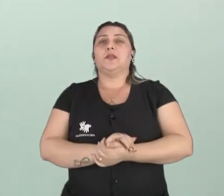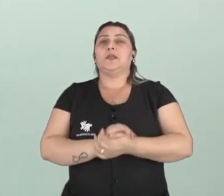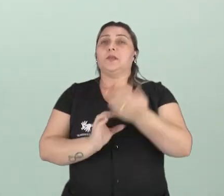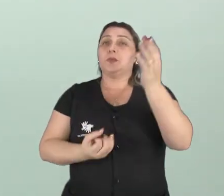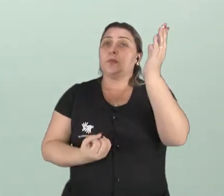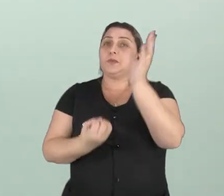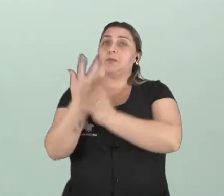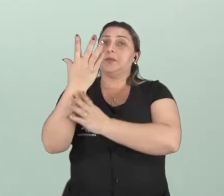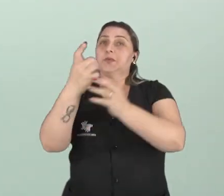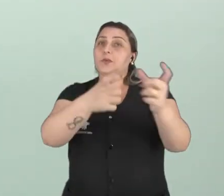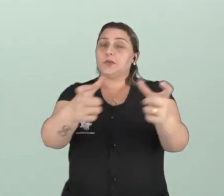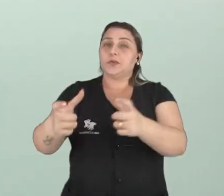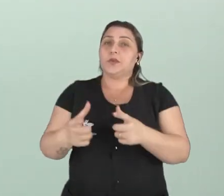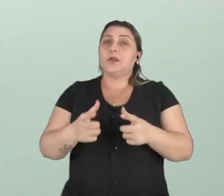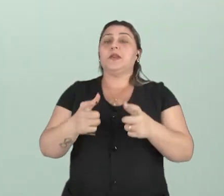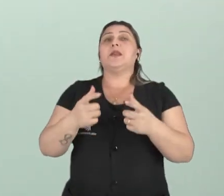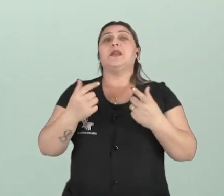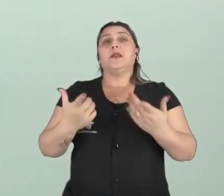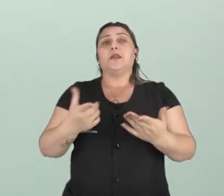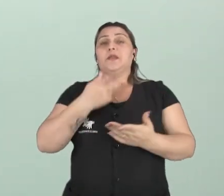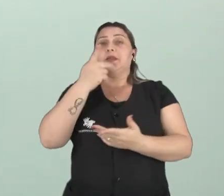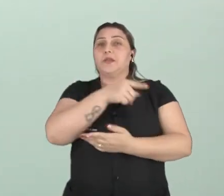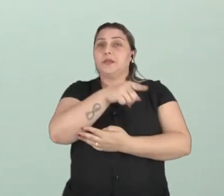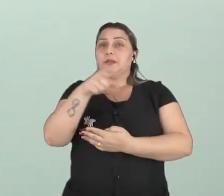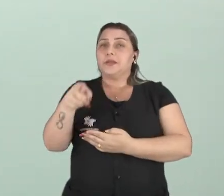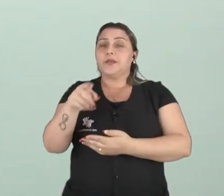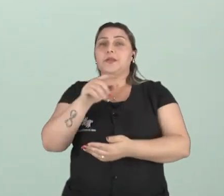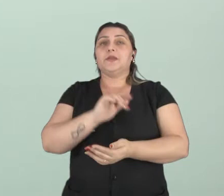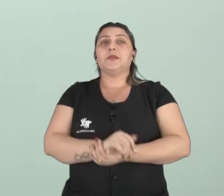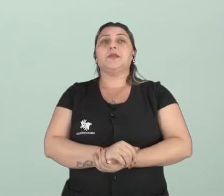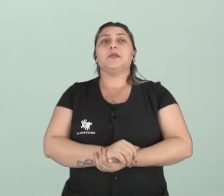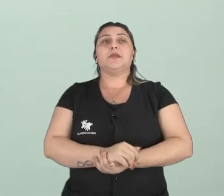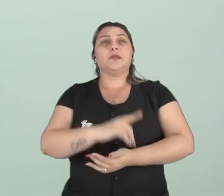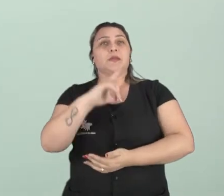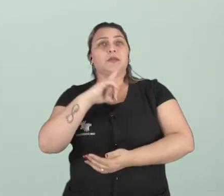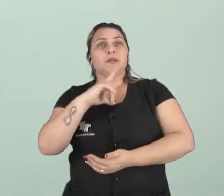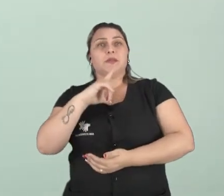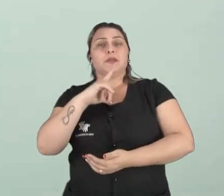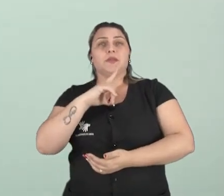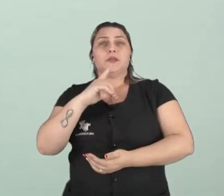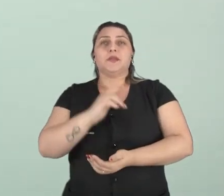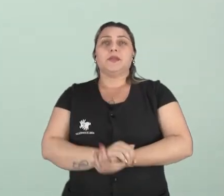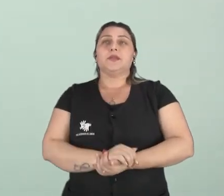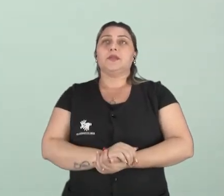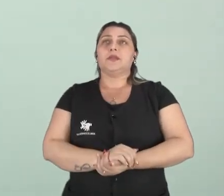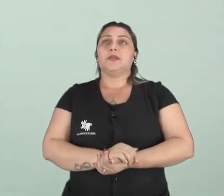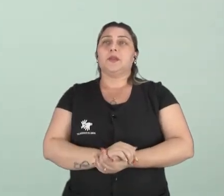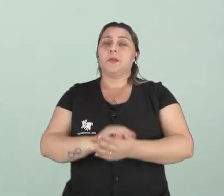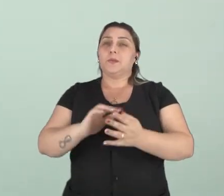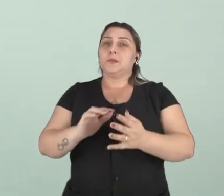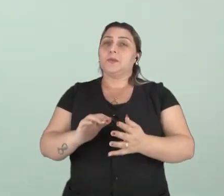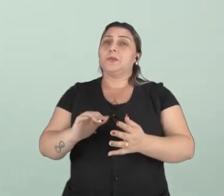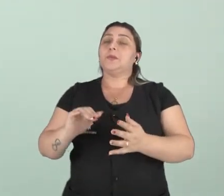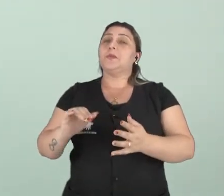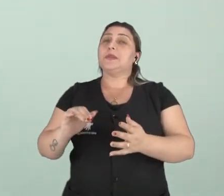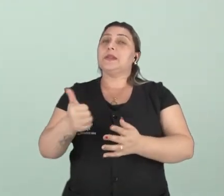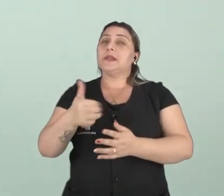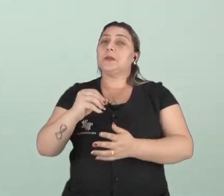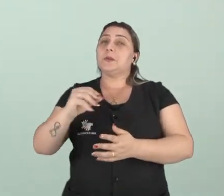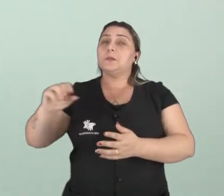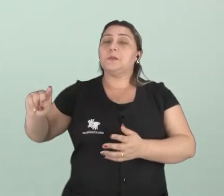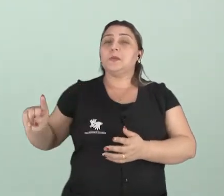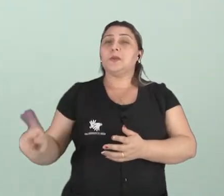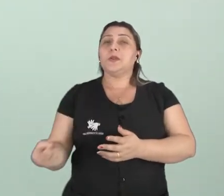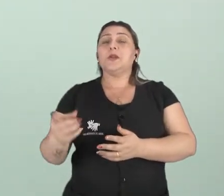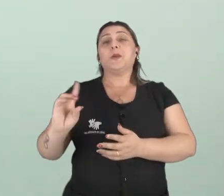né, desse local da seringa, né, e como eu falei para vocês, a gente tem aí um investimento de 100 milhões de dólares